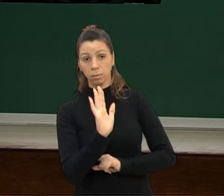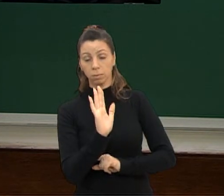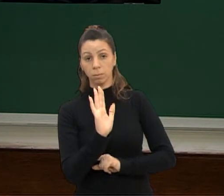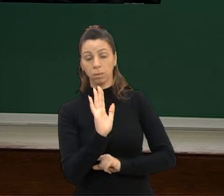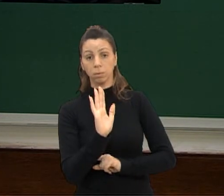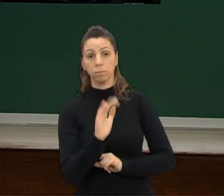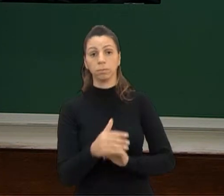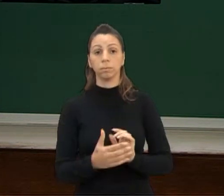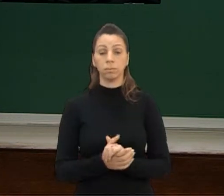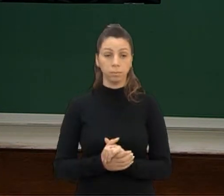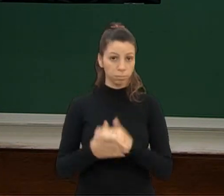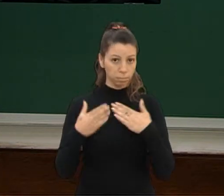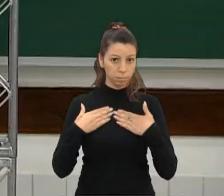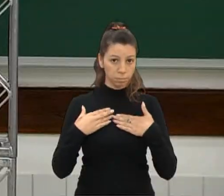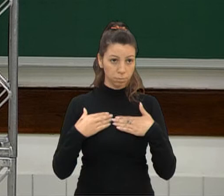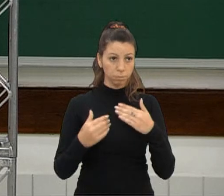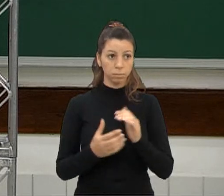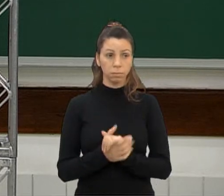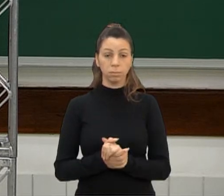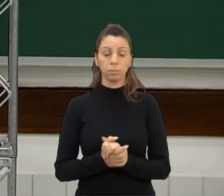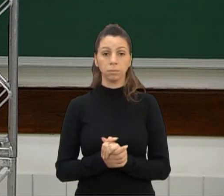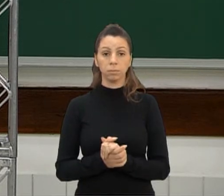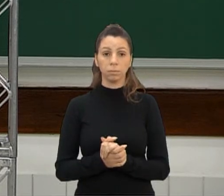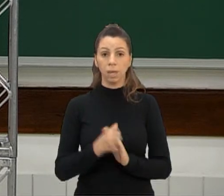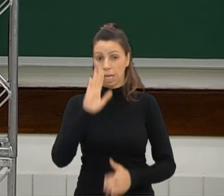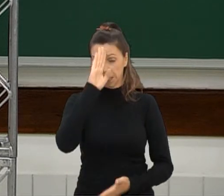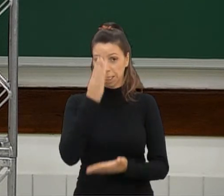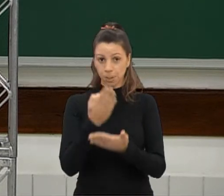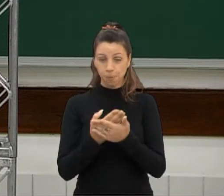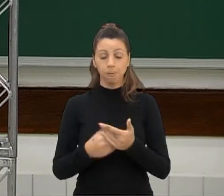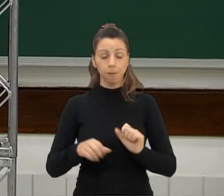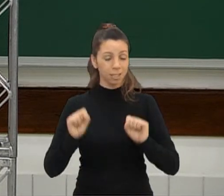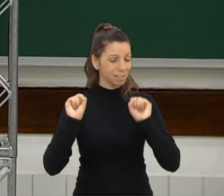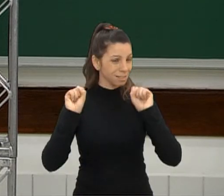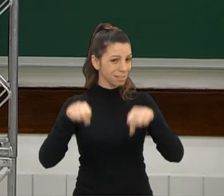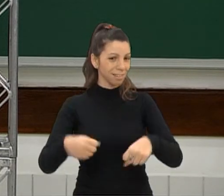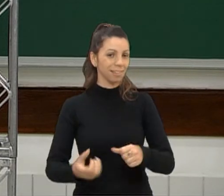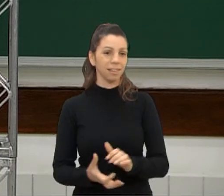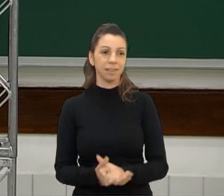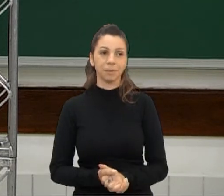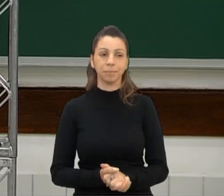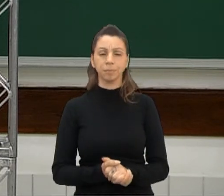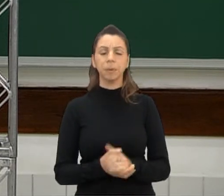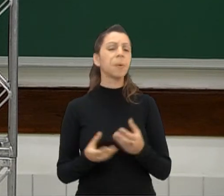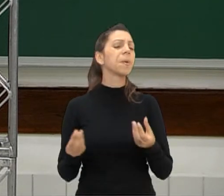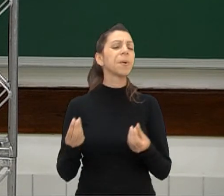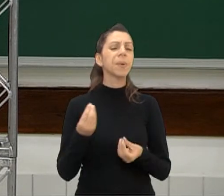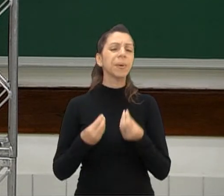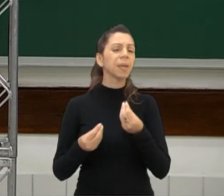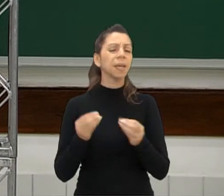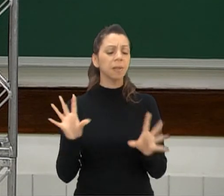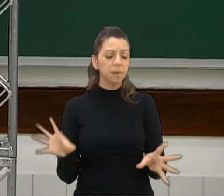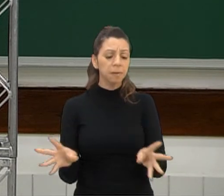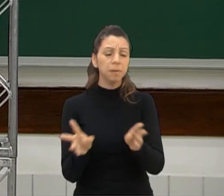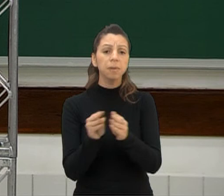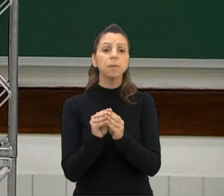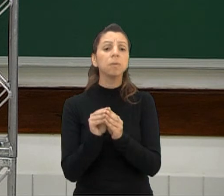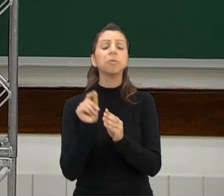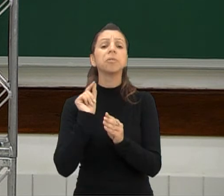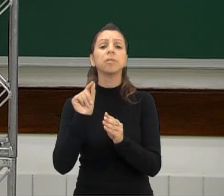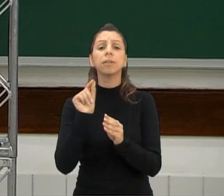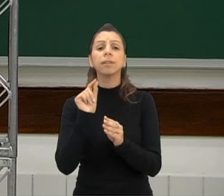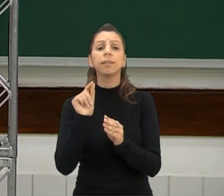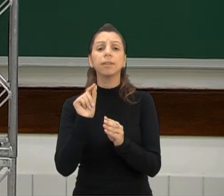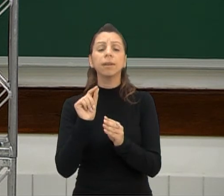adiós. Tranqui? Eu creio que sim. E aí, que estudamos hoje? Para finalizar, o que foi que